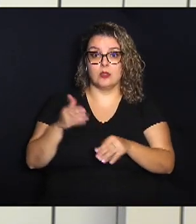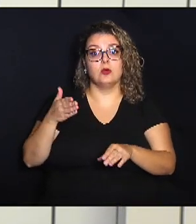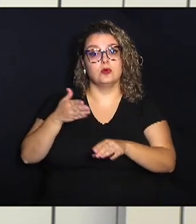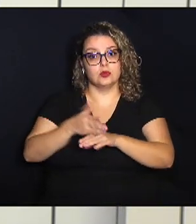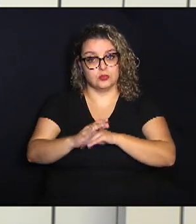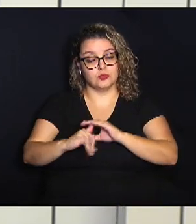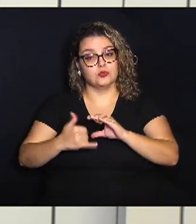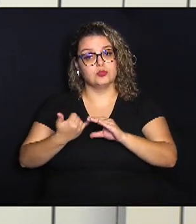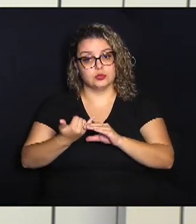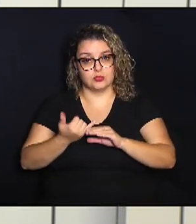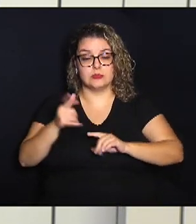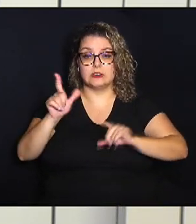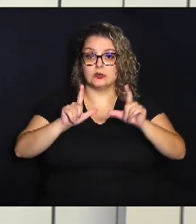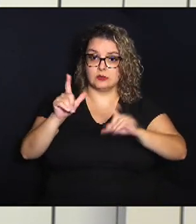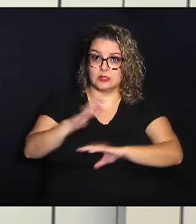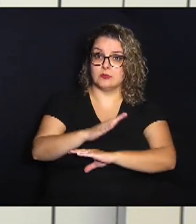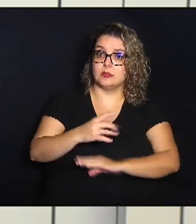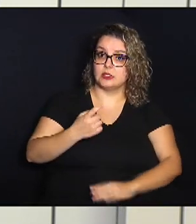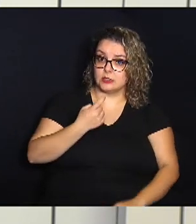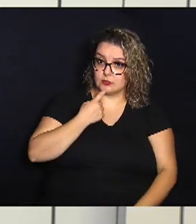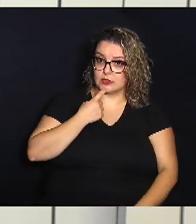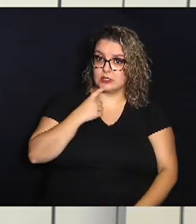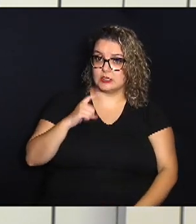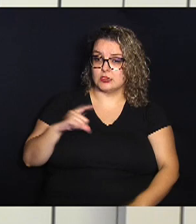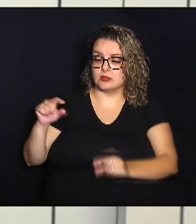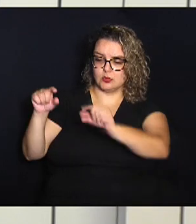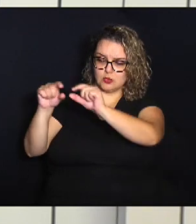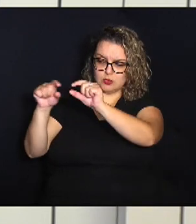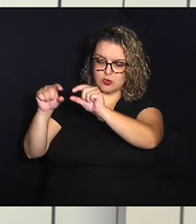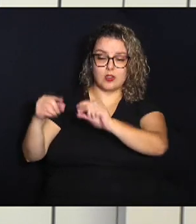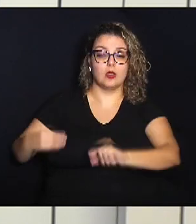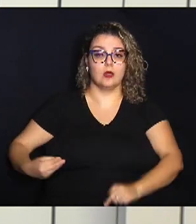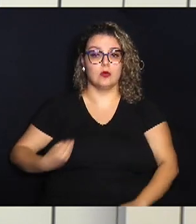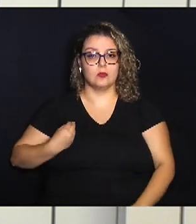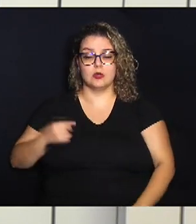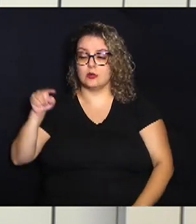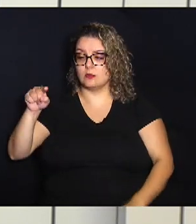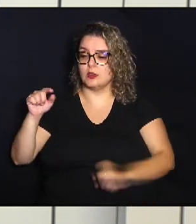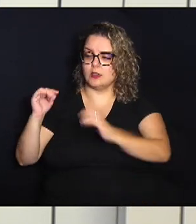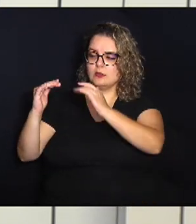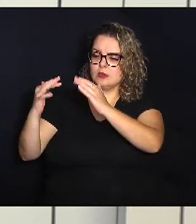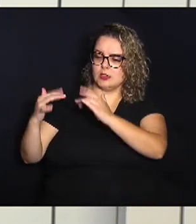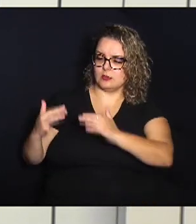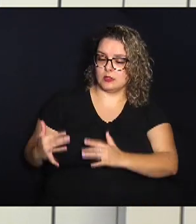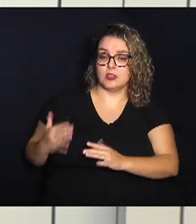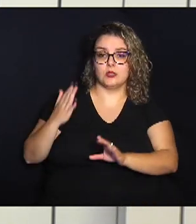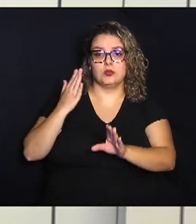o YouTube da TV Câmara Campinas. Tem uma aba lá escrito ao vivo, você clica e